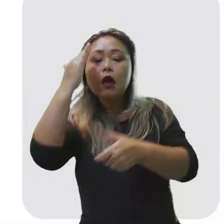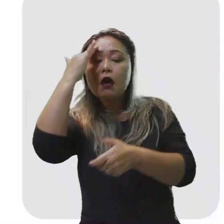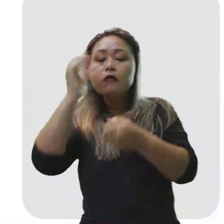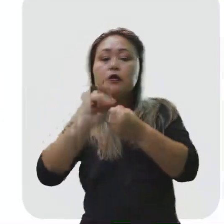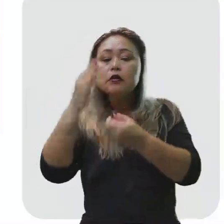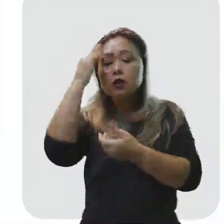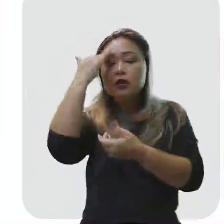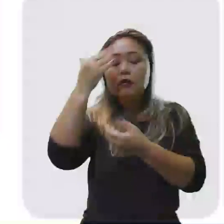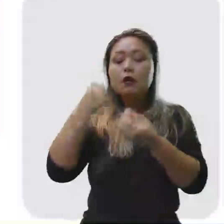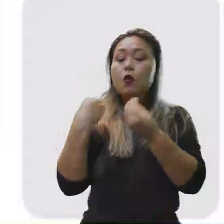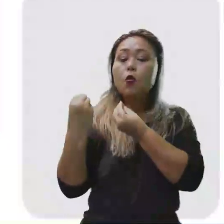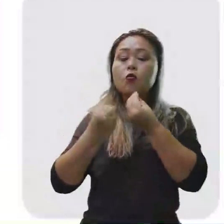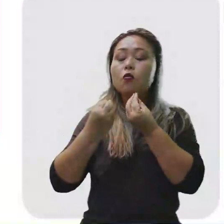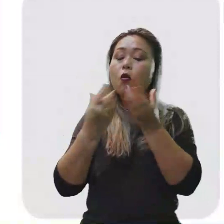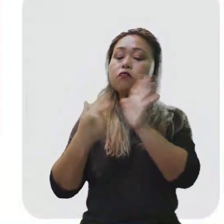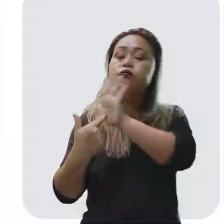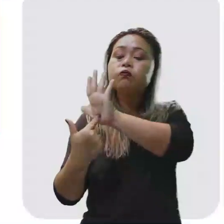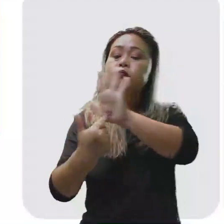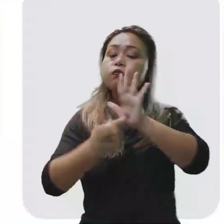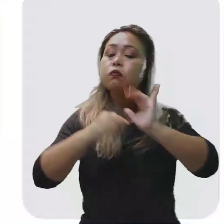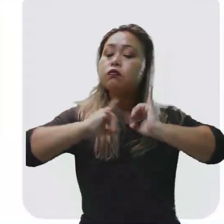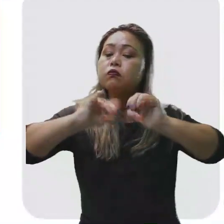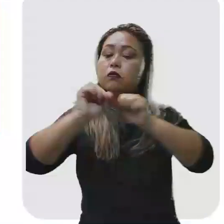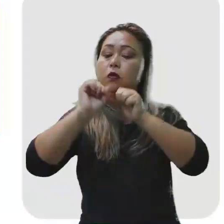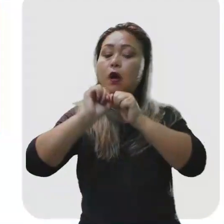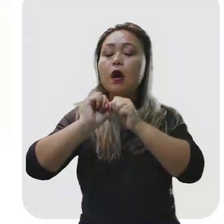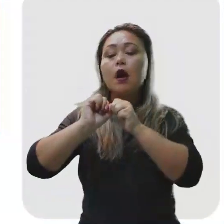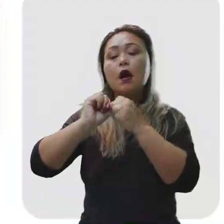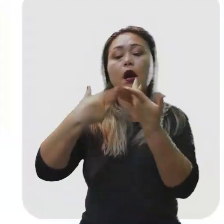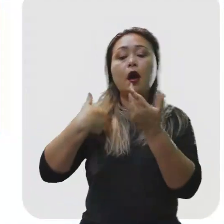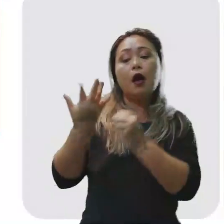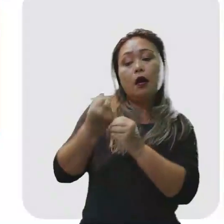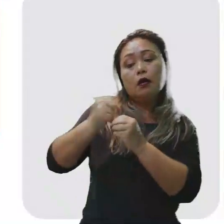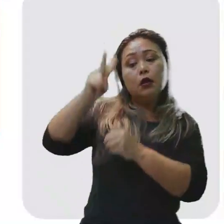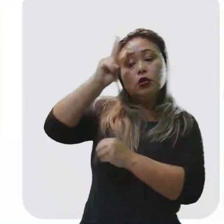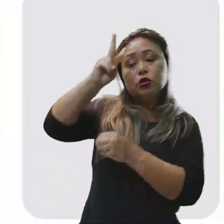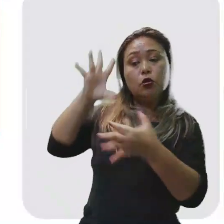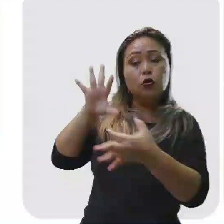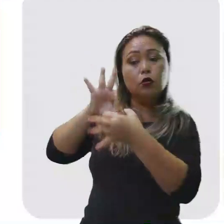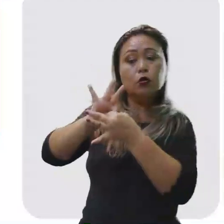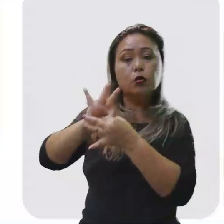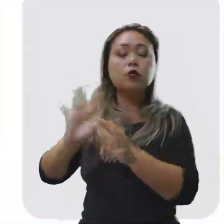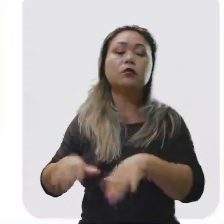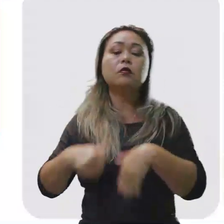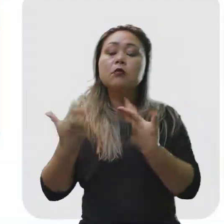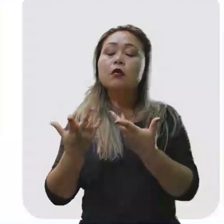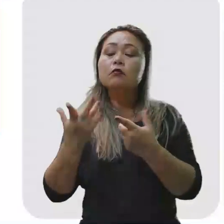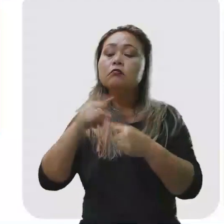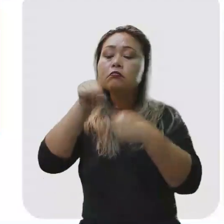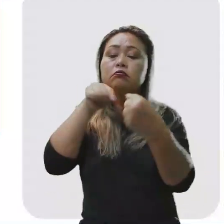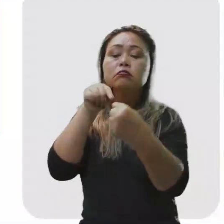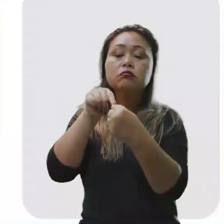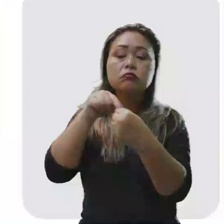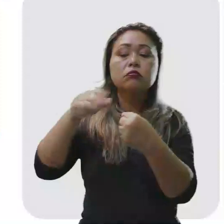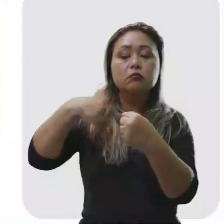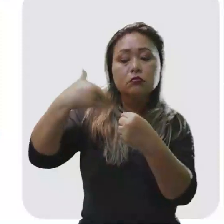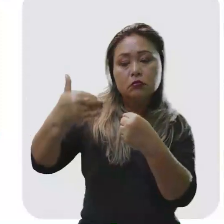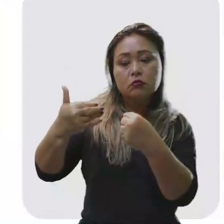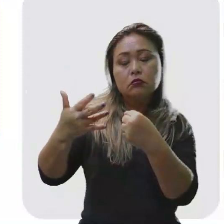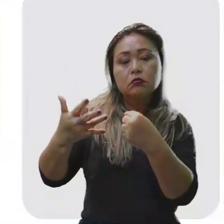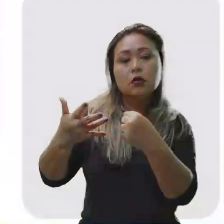históricas. Aqui as habilidades que vocês irão desenvolver ao longo das nossas